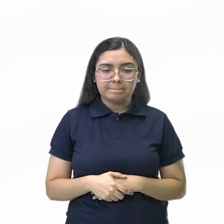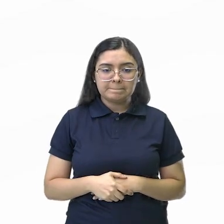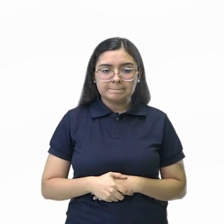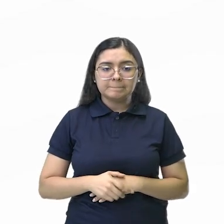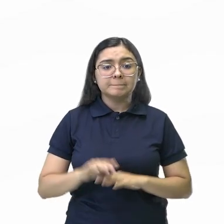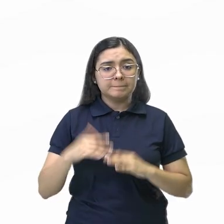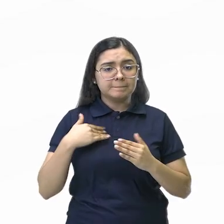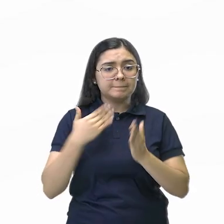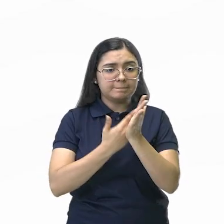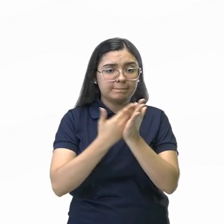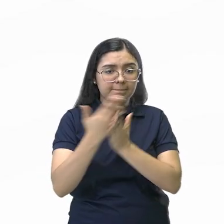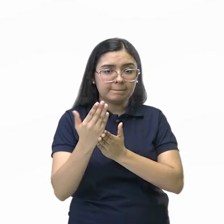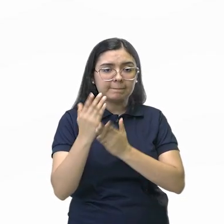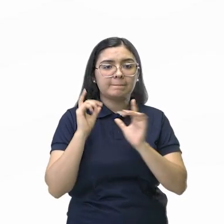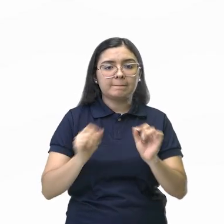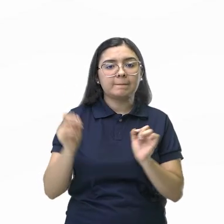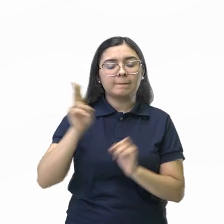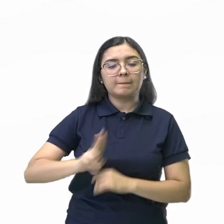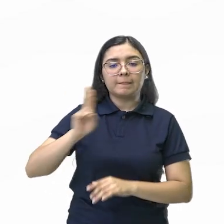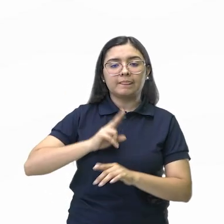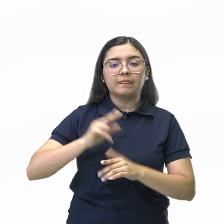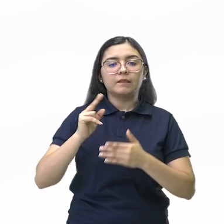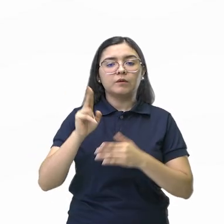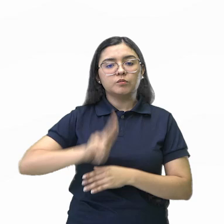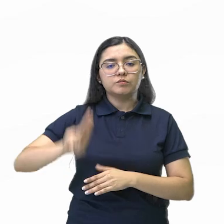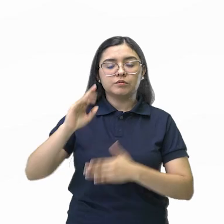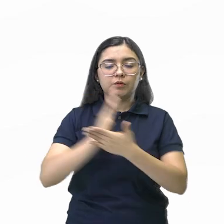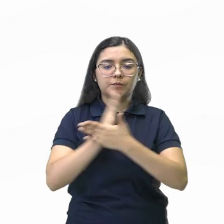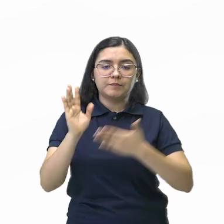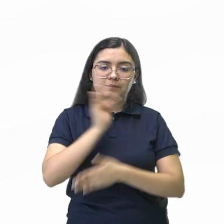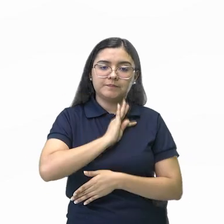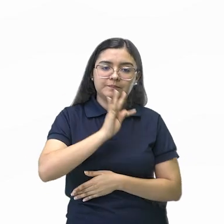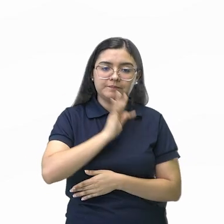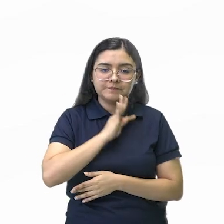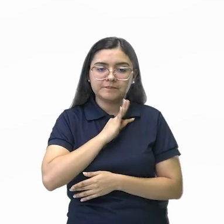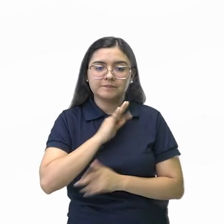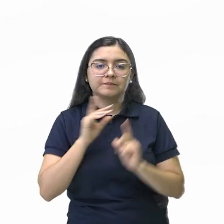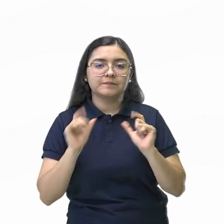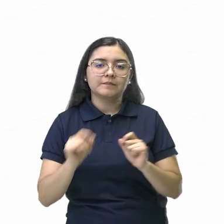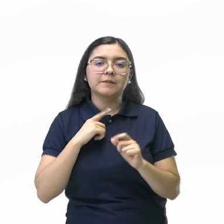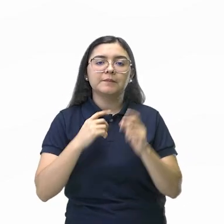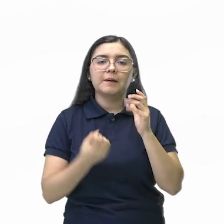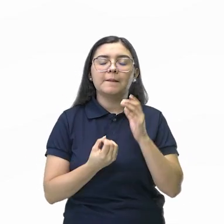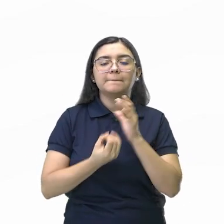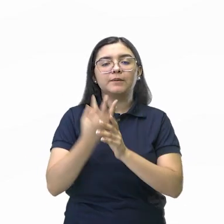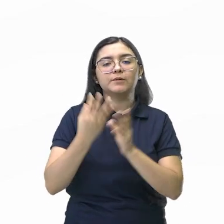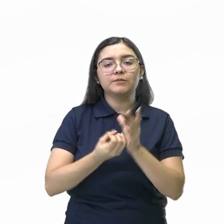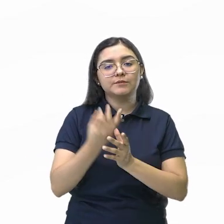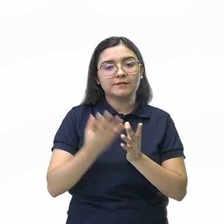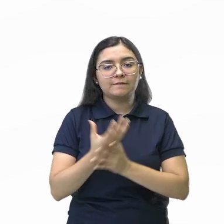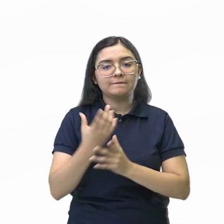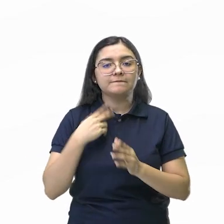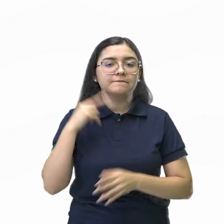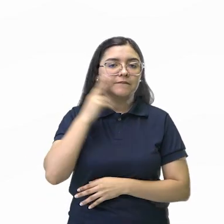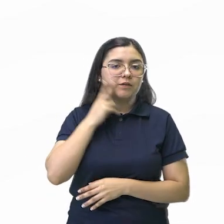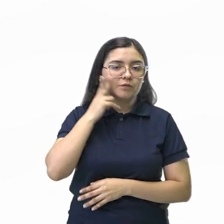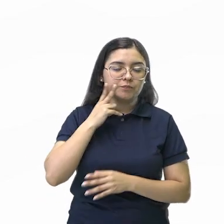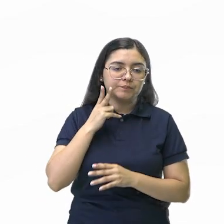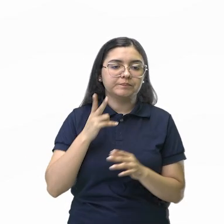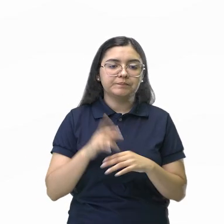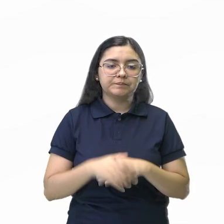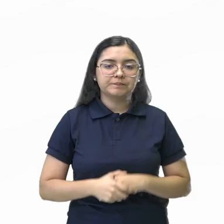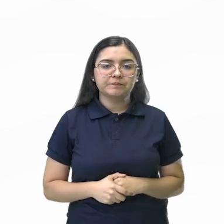que começaram a fazer aí o uso de algumas técnicas, né, para produzir vinho também, né?